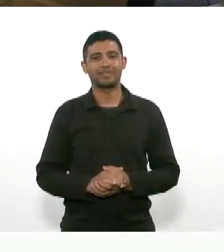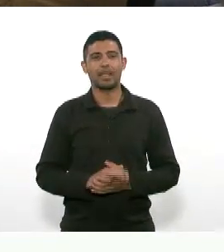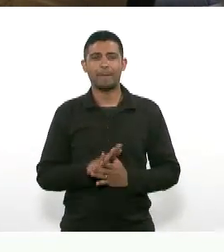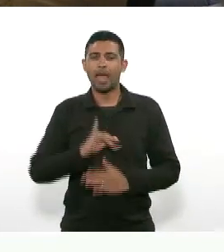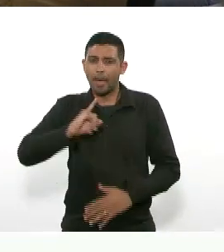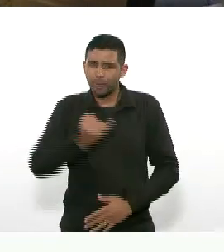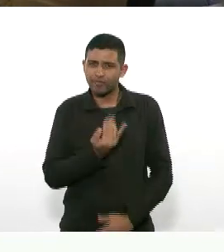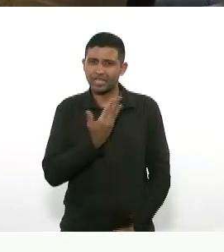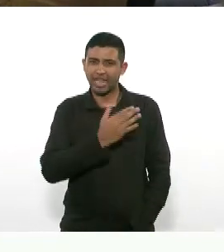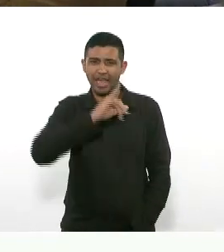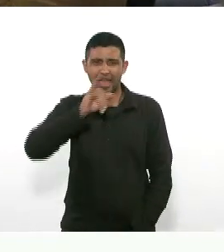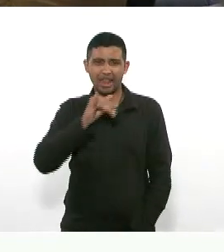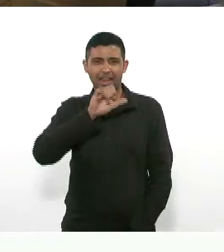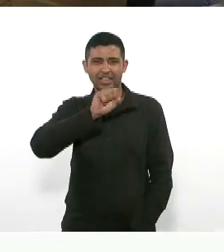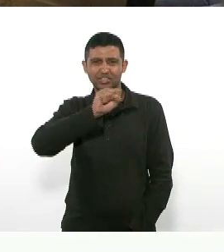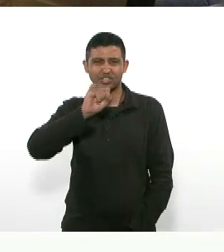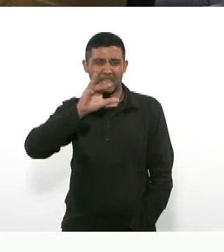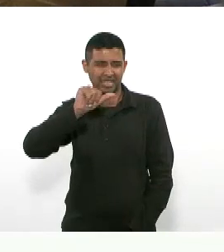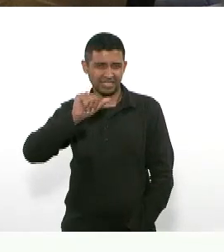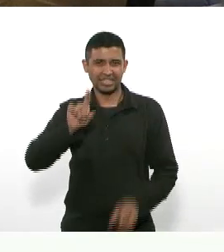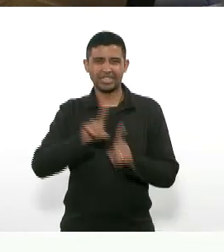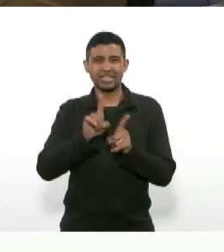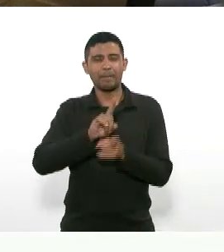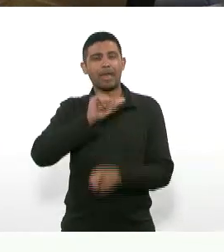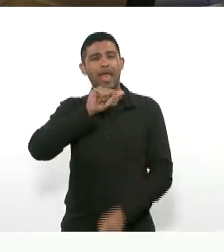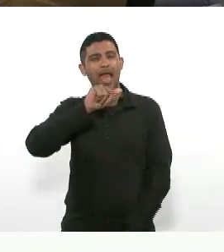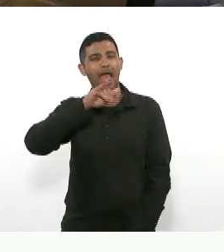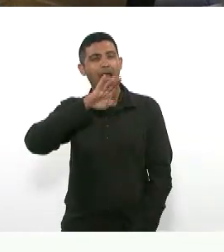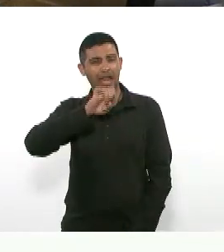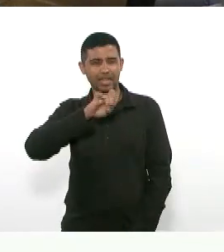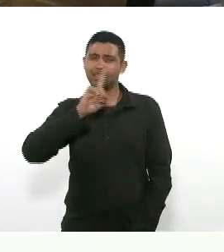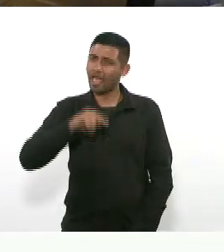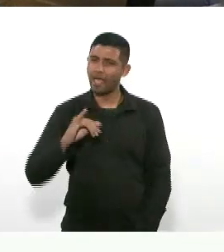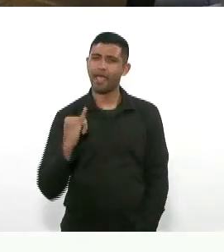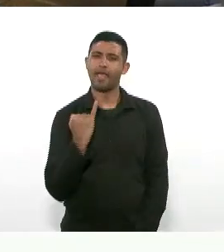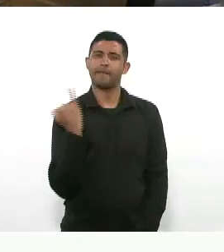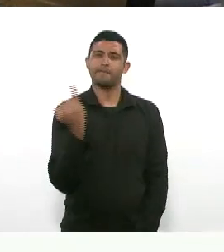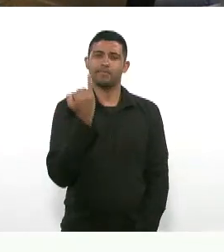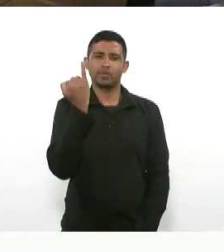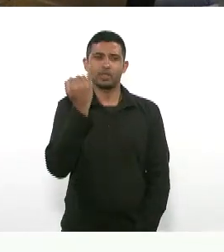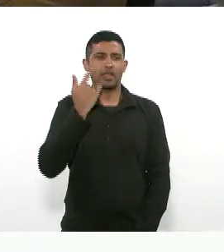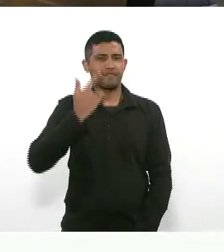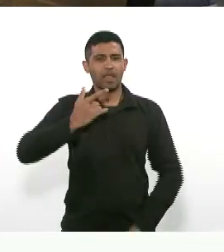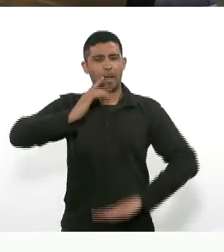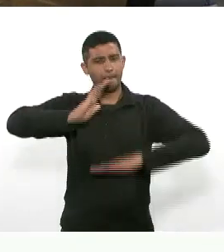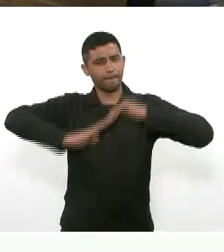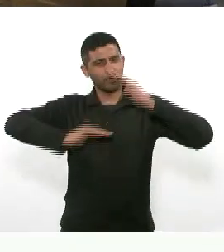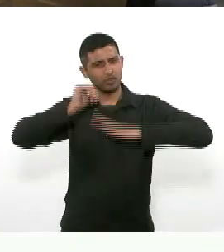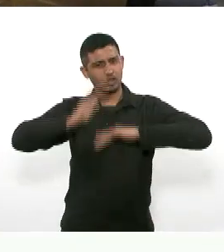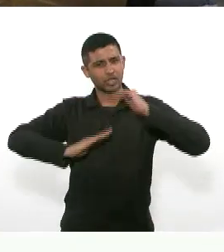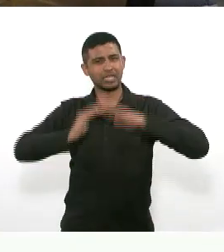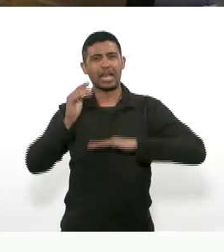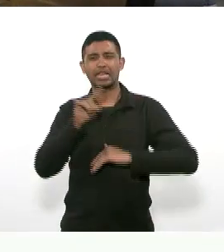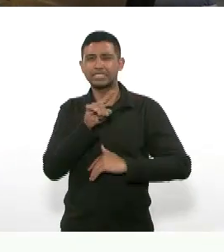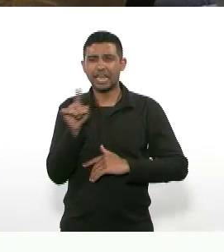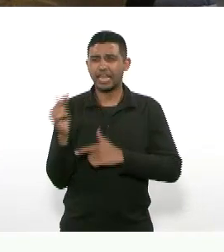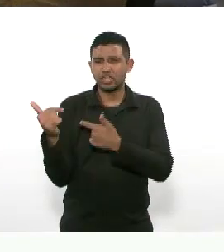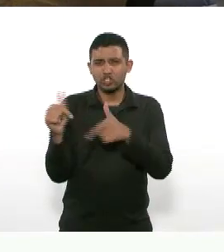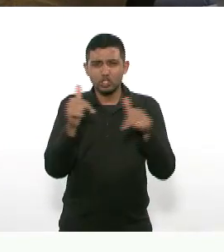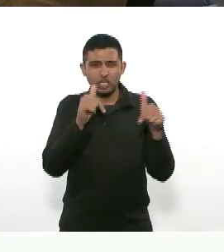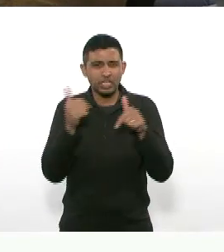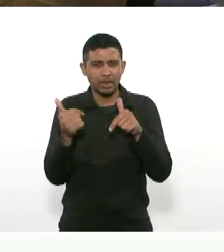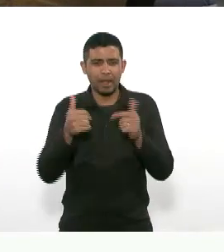doutora Jéssica, da doutora Denise Rivera, é importantíssimo para os profissionais da patoloscopia, que são aqueles que trabalham com